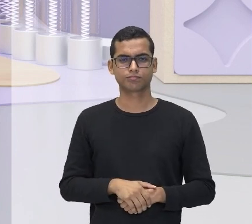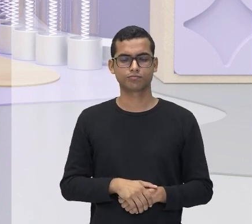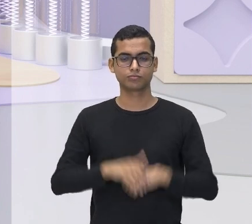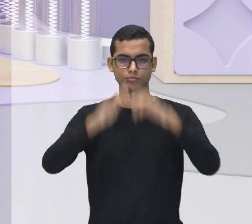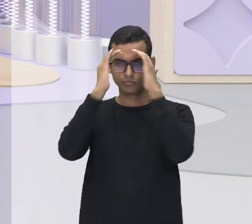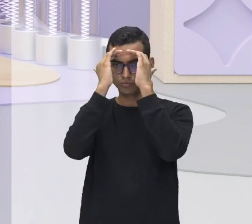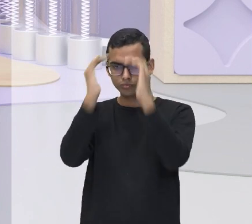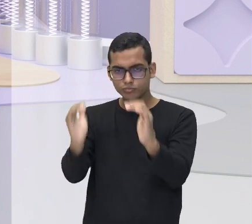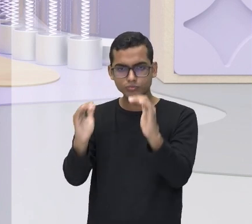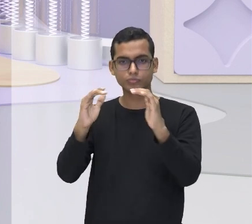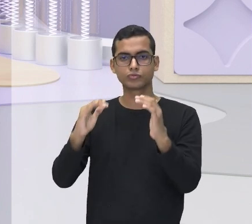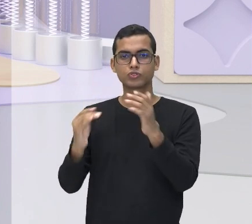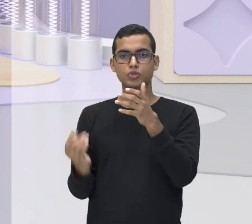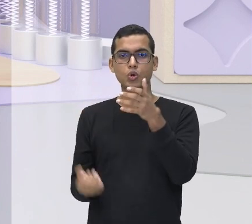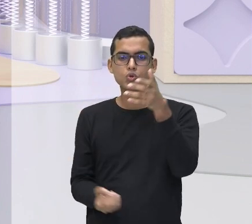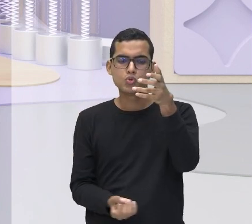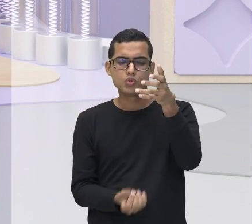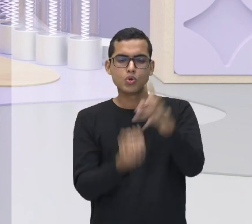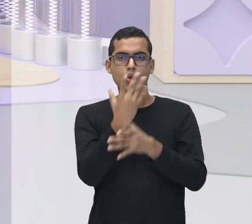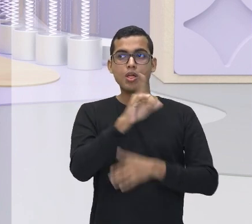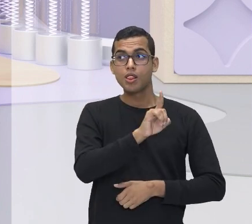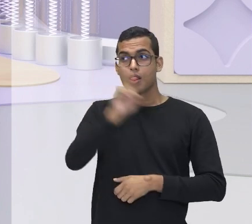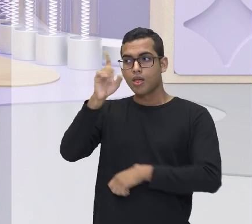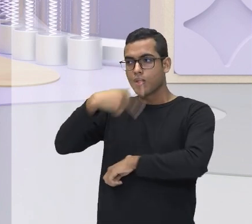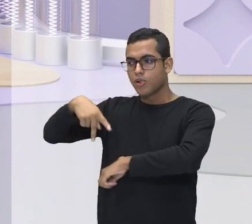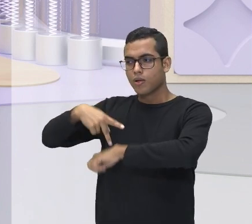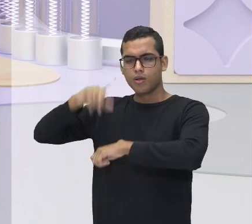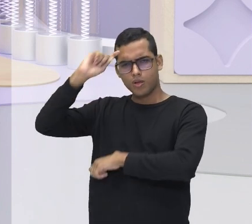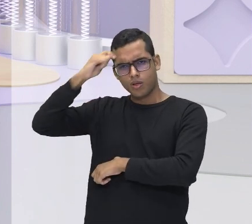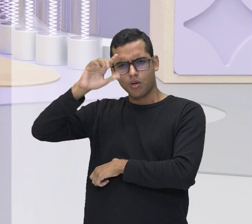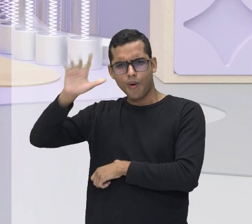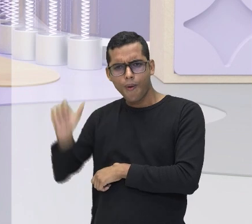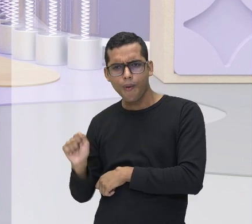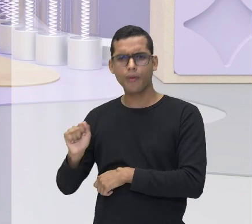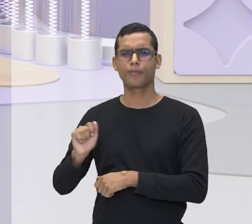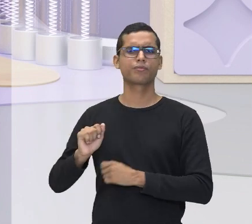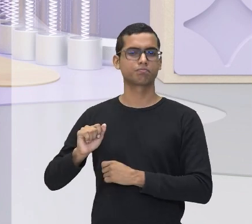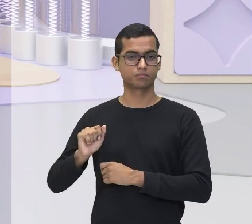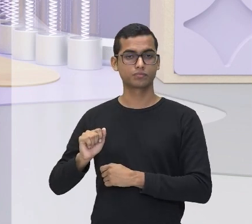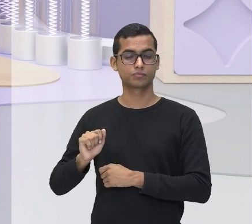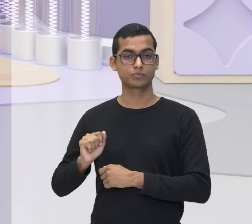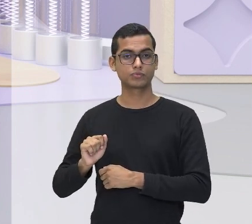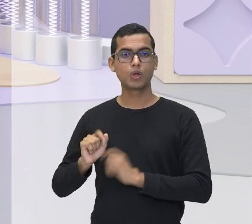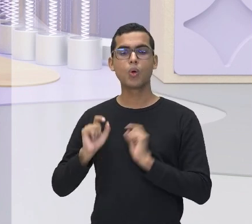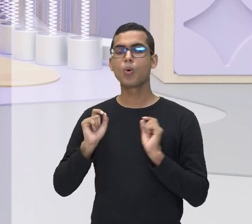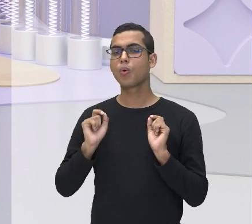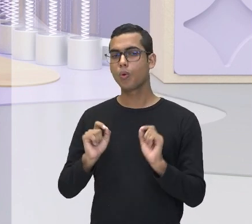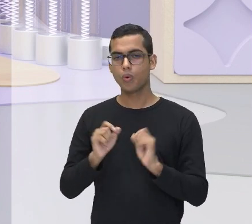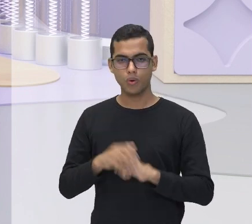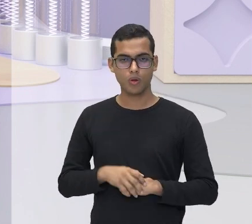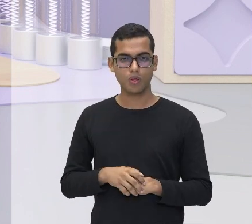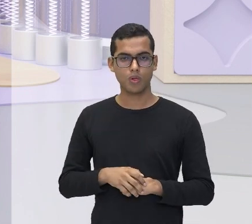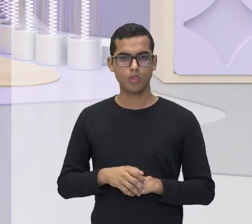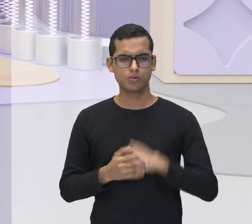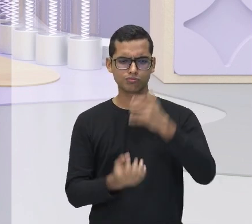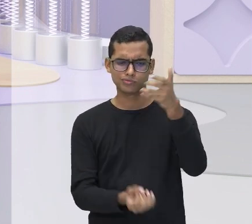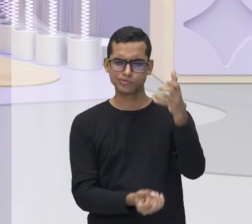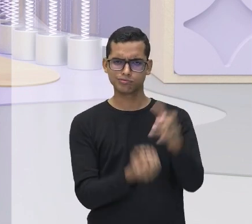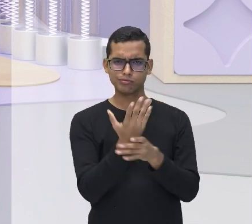templos, não possuem catedrais, não possuem basílicas, o seu culto é realizado em meio à